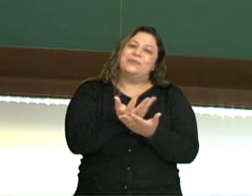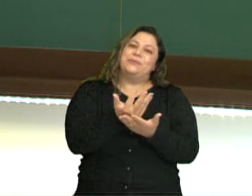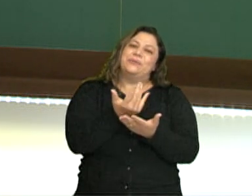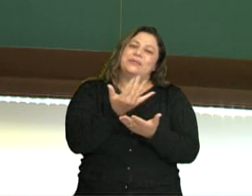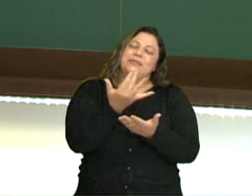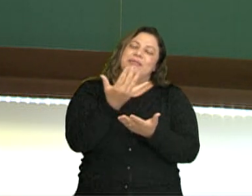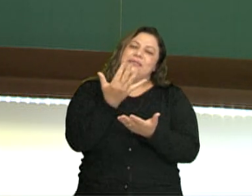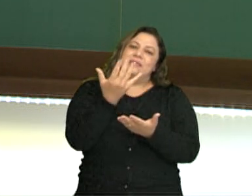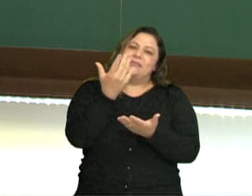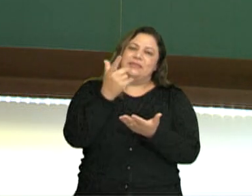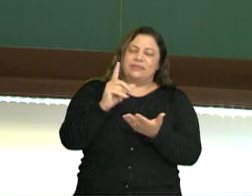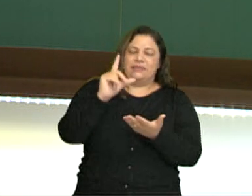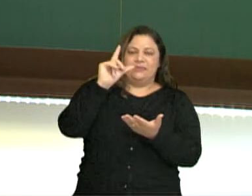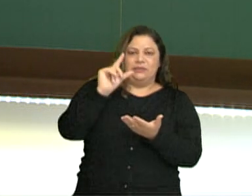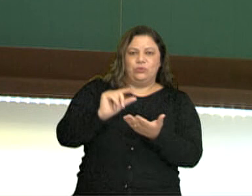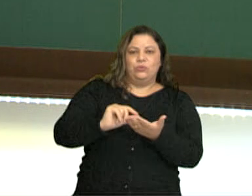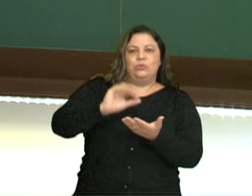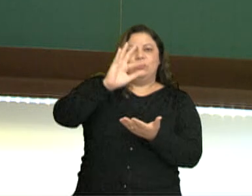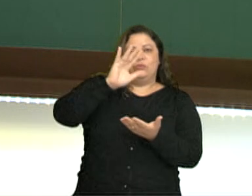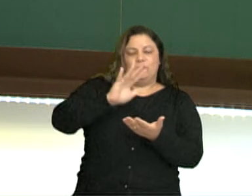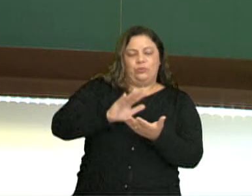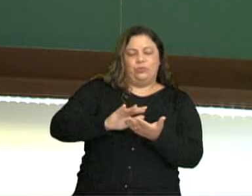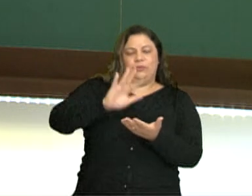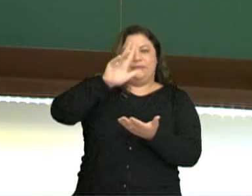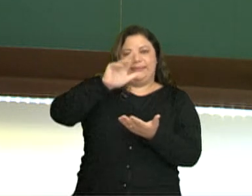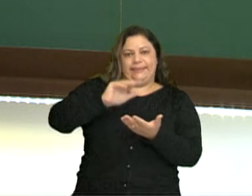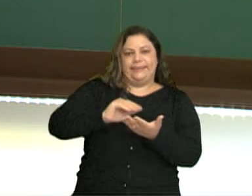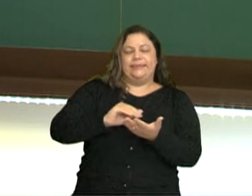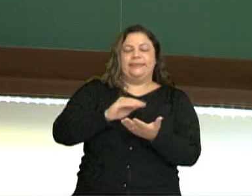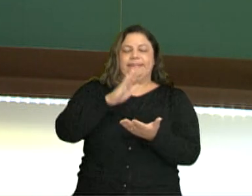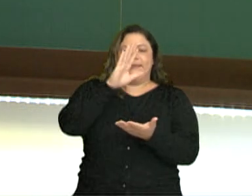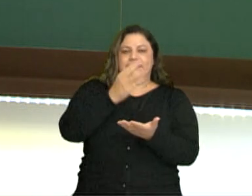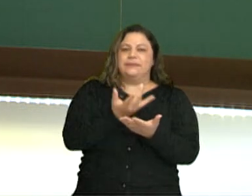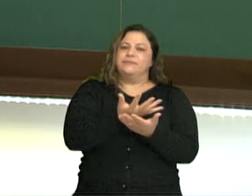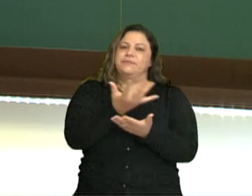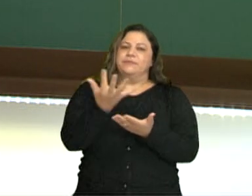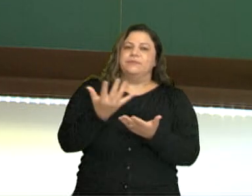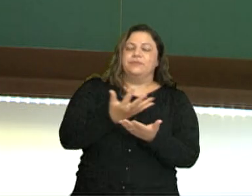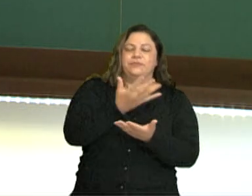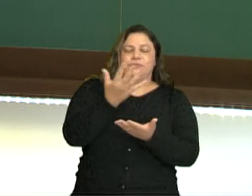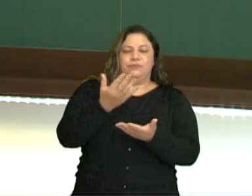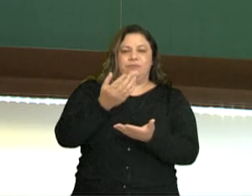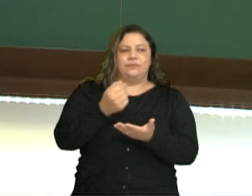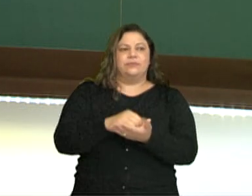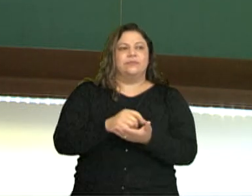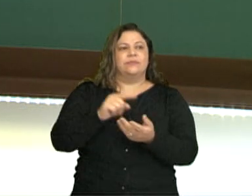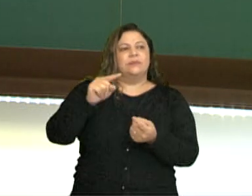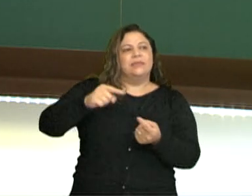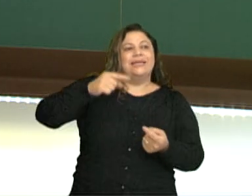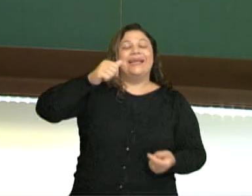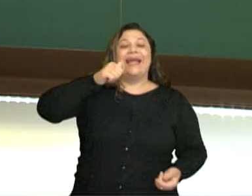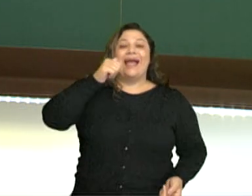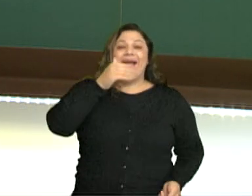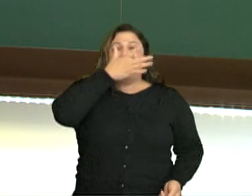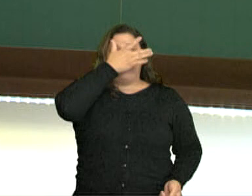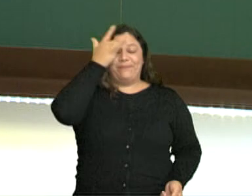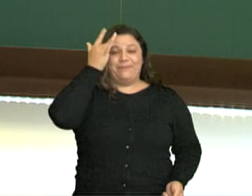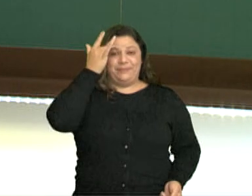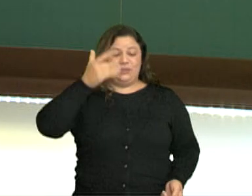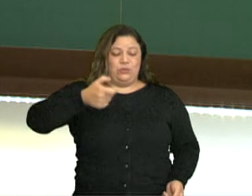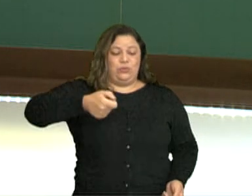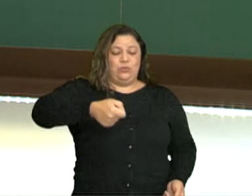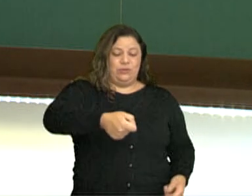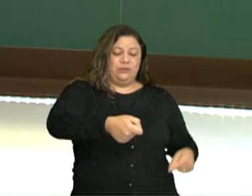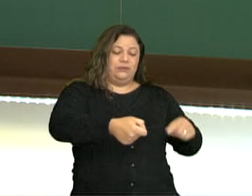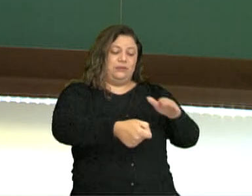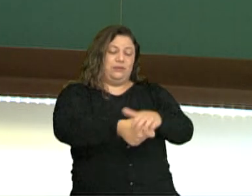com uma densidade menor, sobe, essa que está mais fria desce, acontece o processo de convecção, e a pessoa que está segurando no cabo da